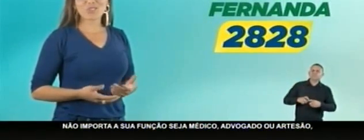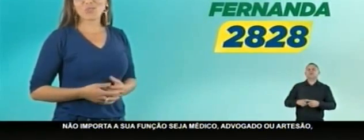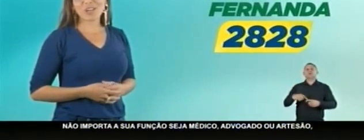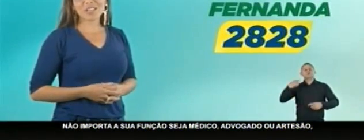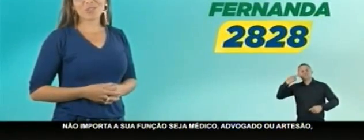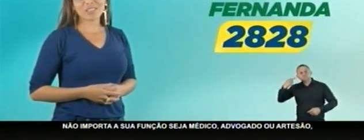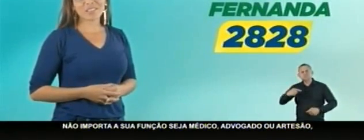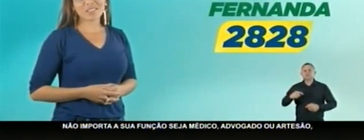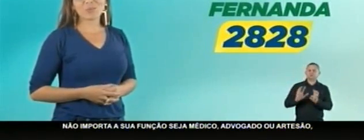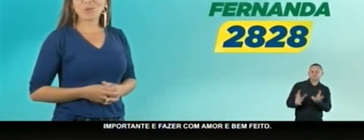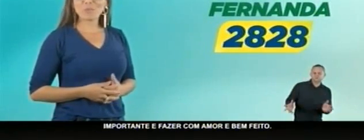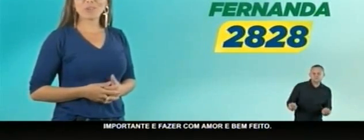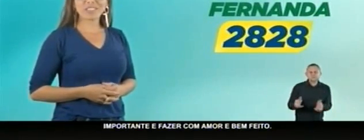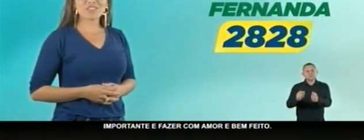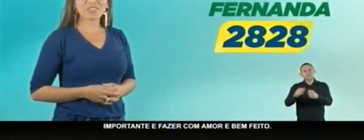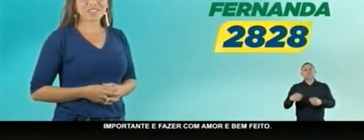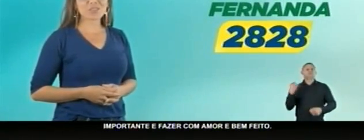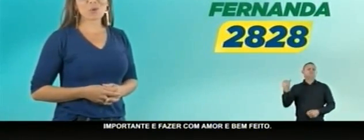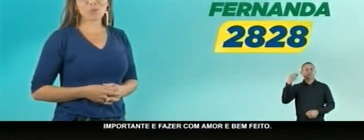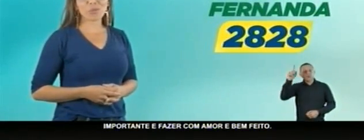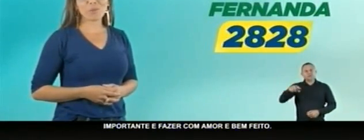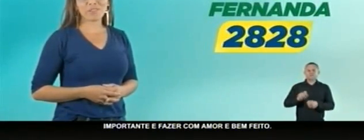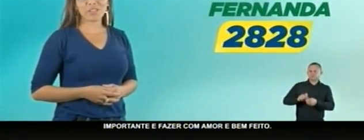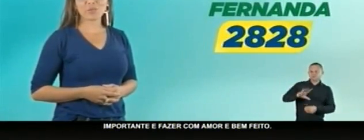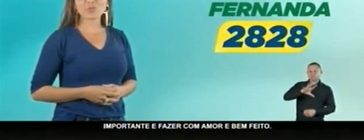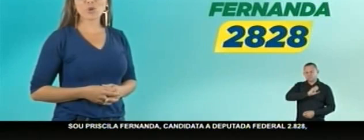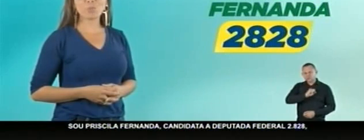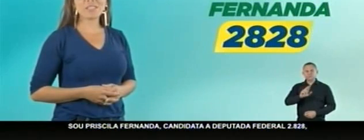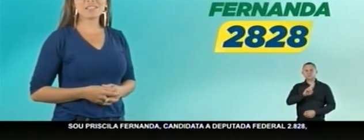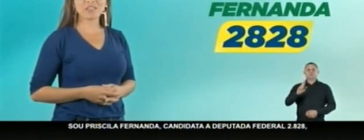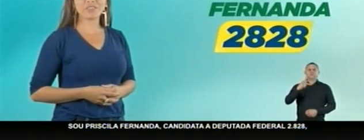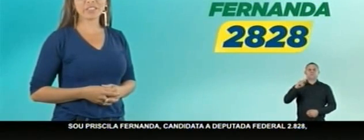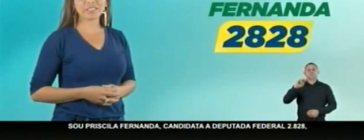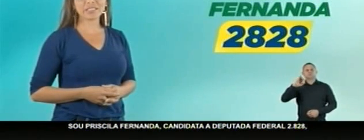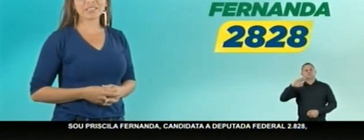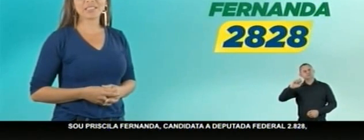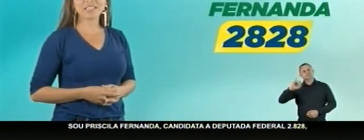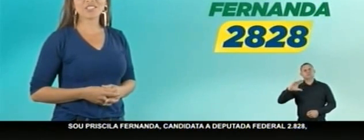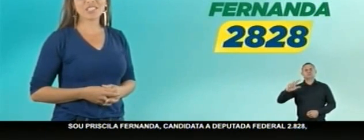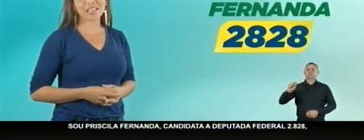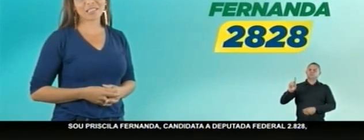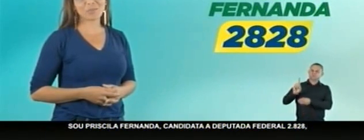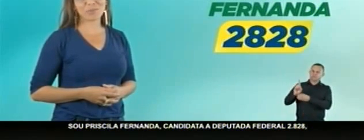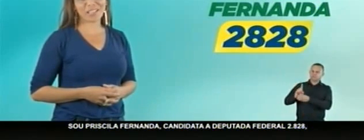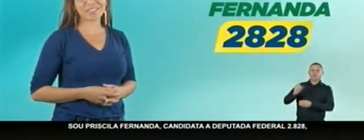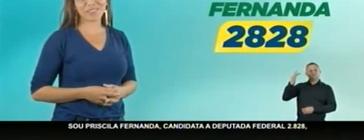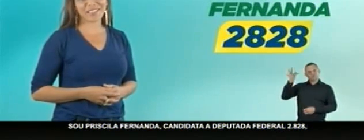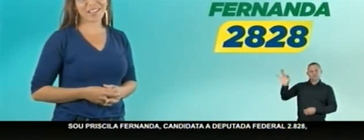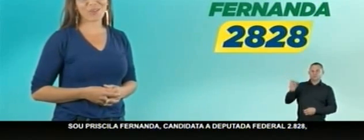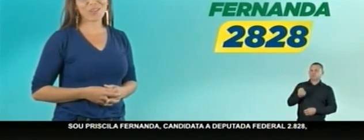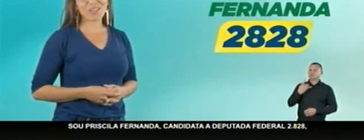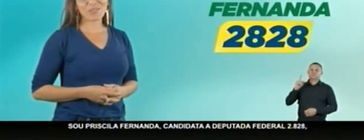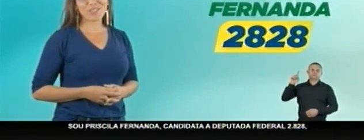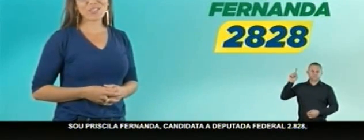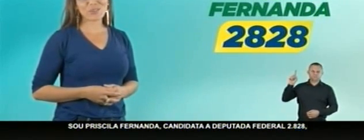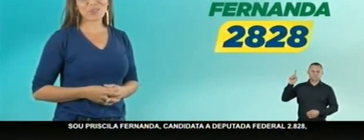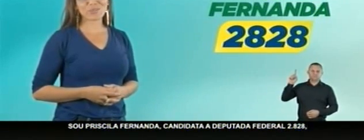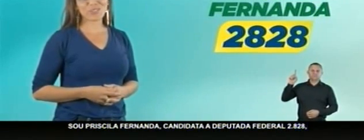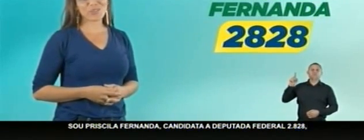Seja médico, advogado ou artesão, o importante é fazer com amor e bem feito. Sou Priscila Fernanda, candidata a deputada